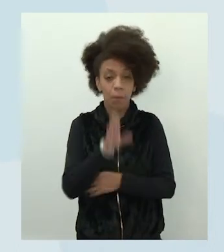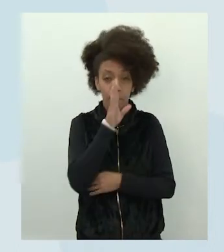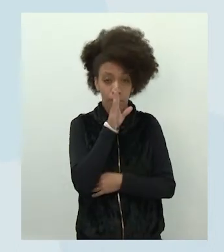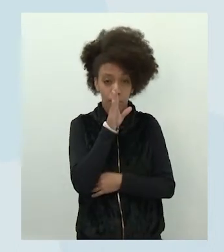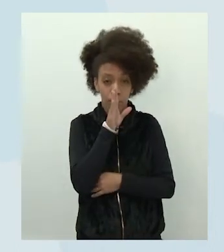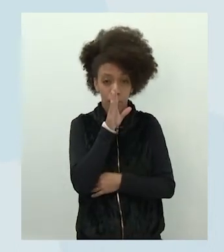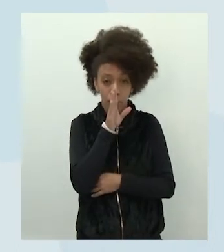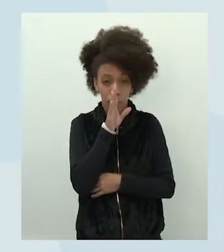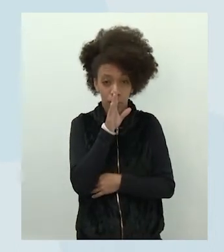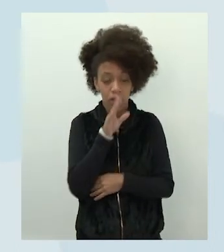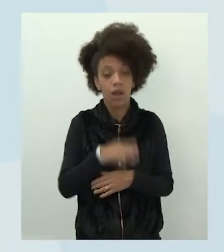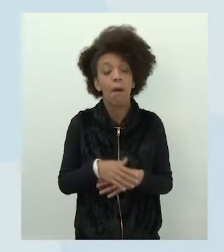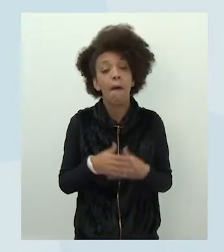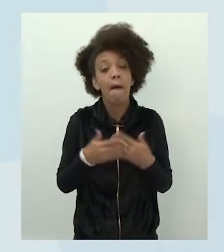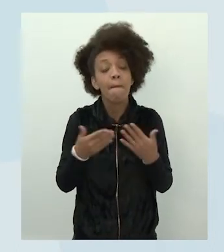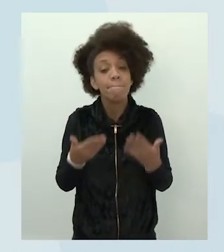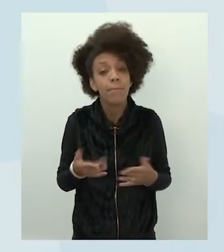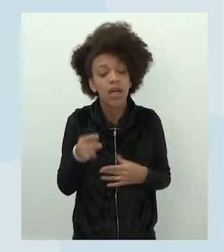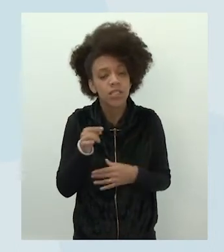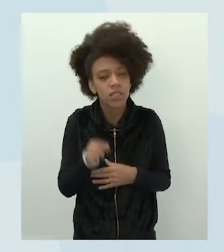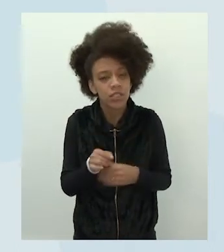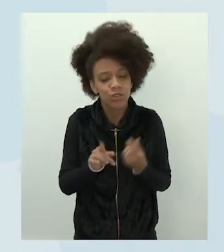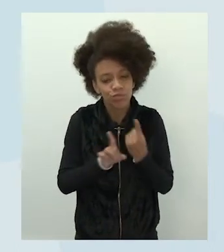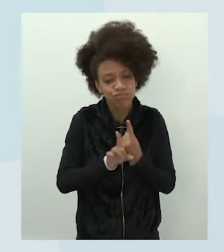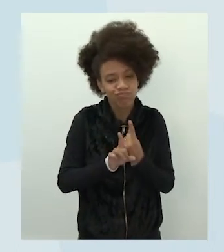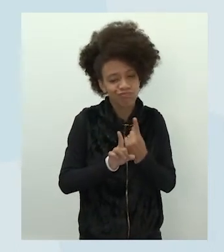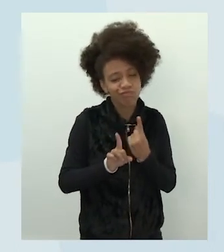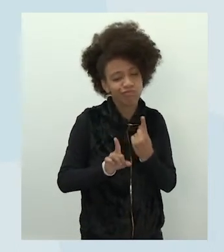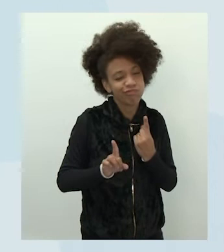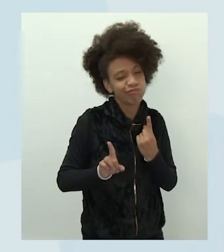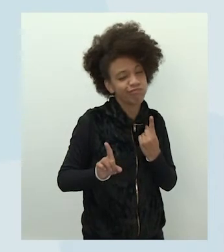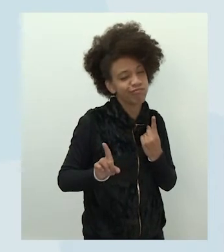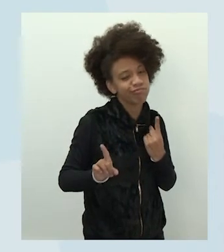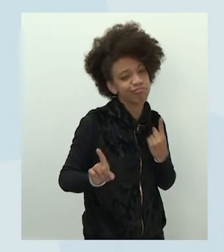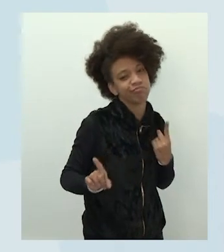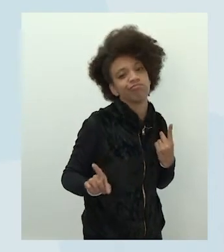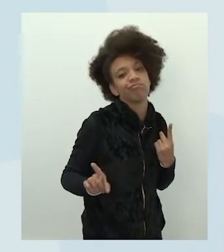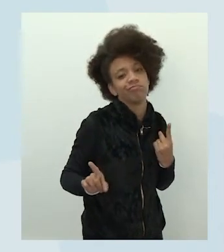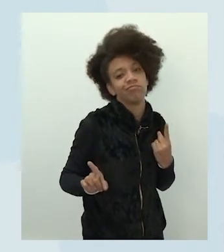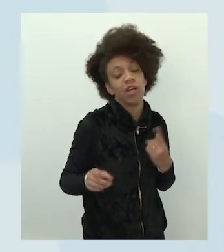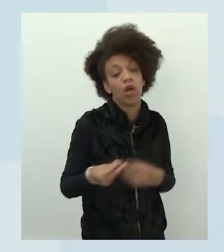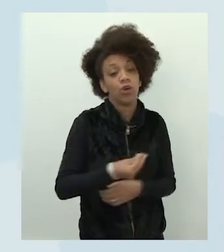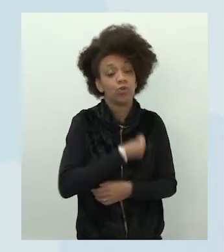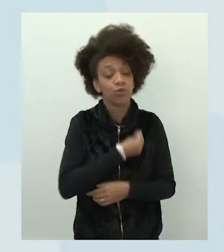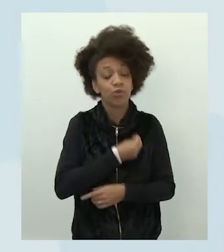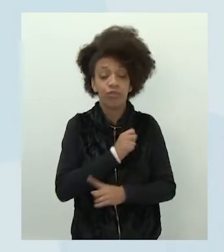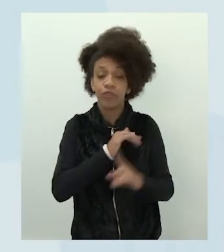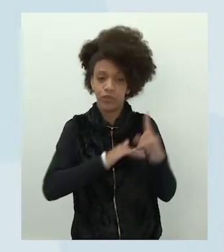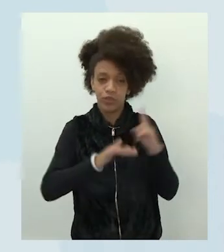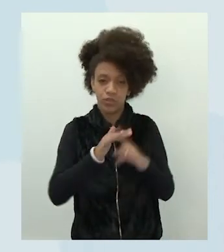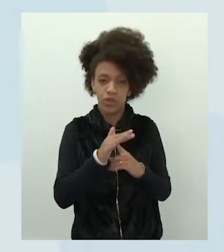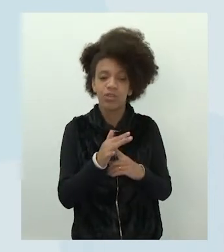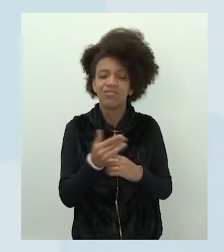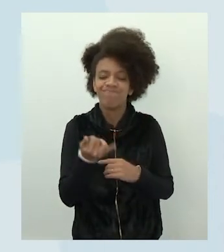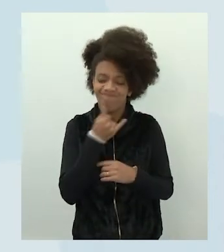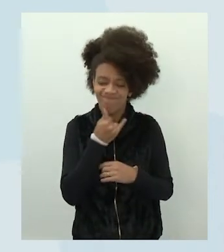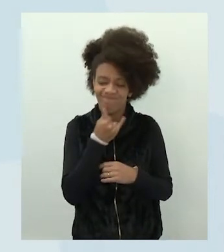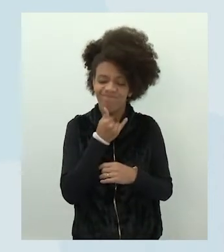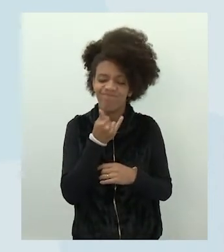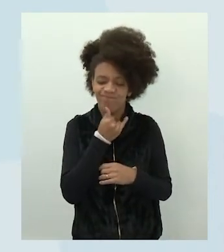pronto. Mas isso vai afastando cada vez mais a pessoa do convívio social. Isso é muito